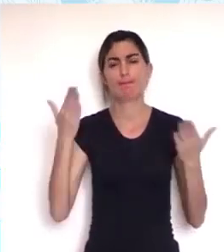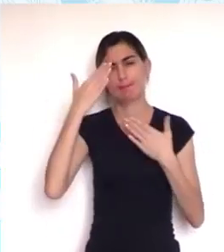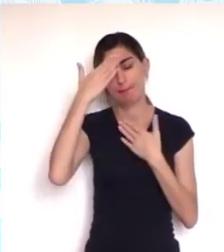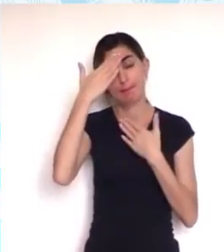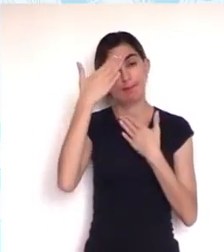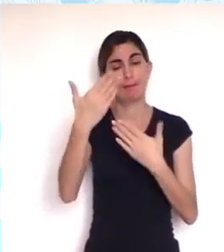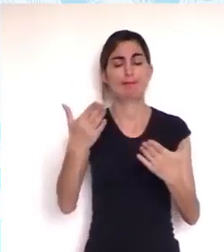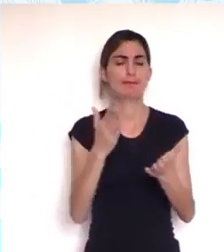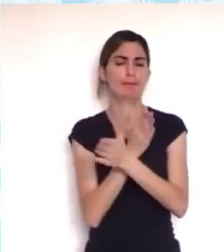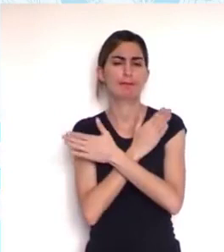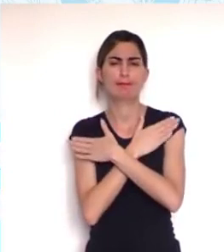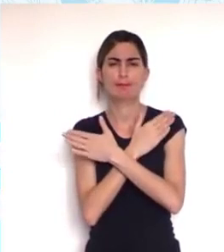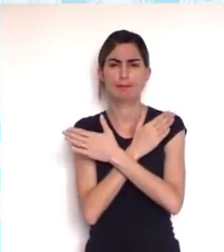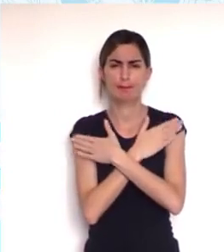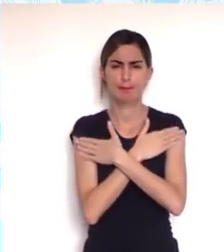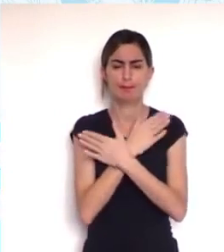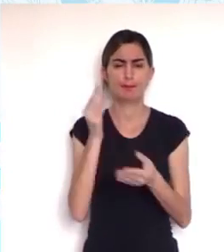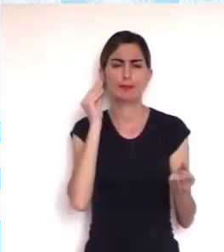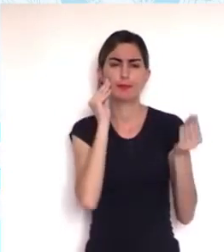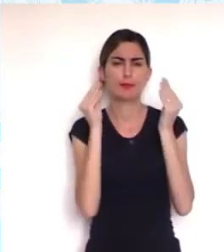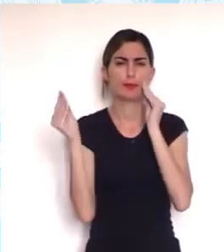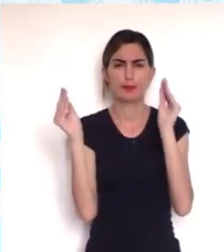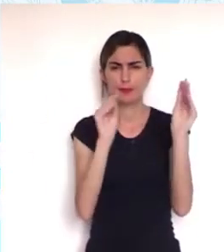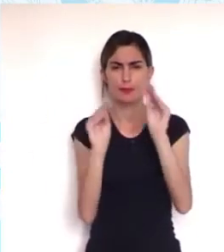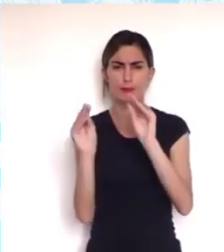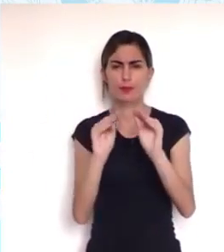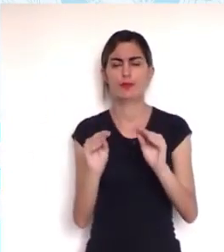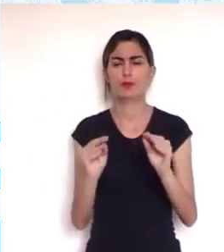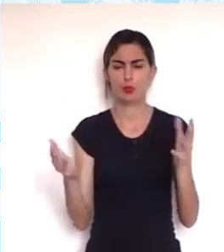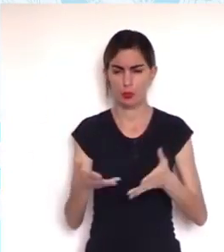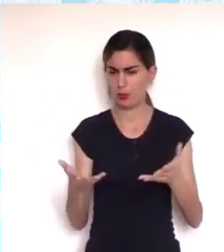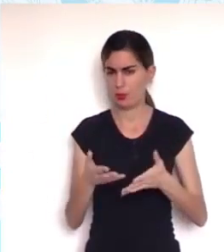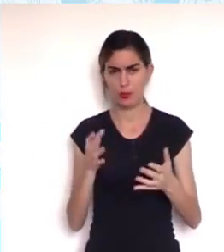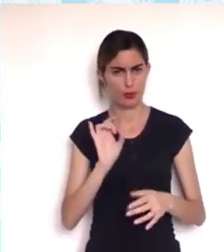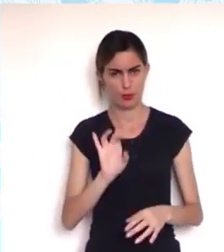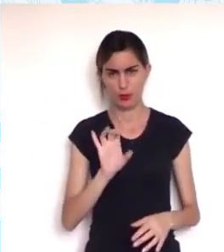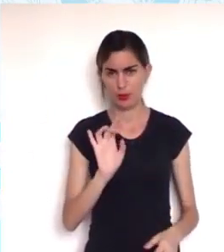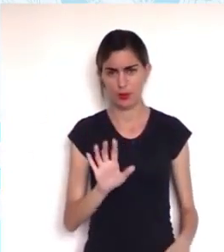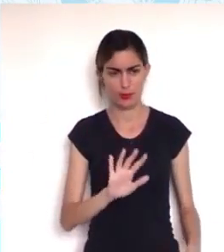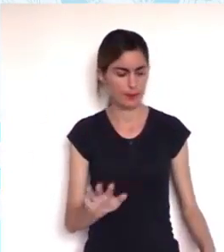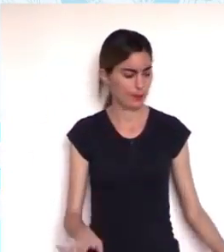de vocês. Um grande abraço, um grande beijo e por hoje é só, gente.